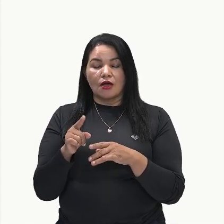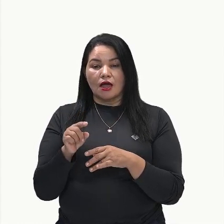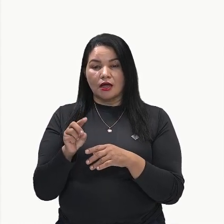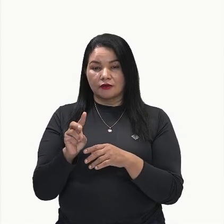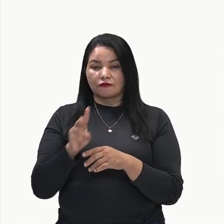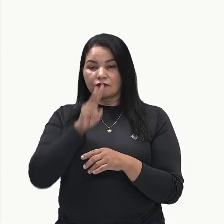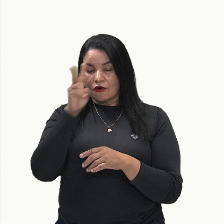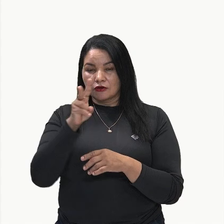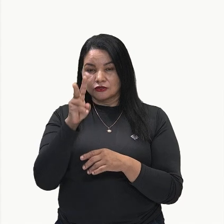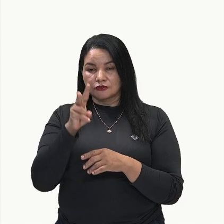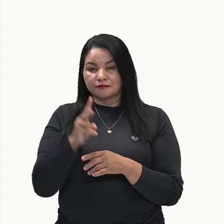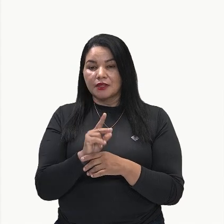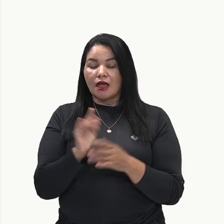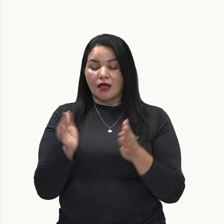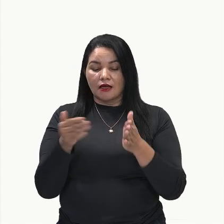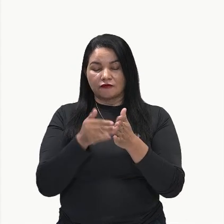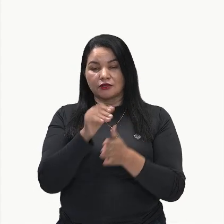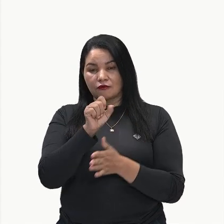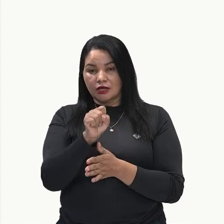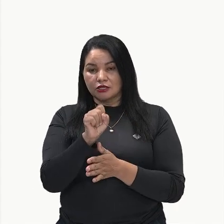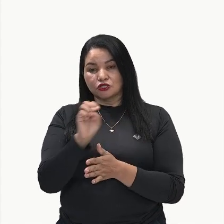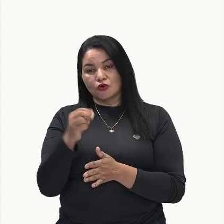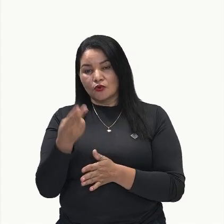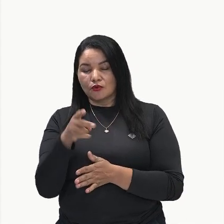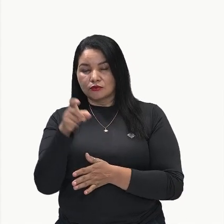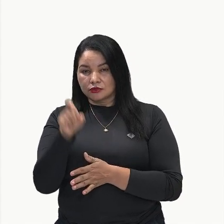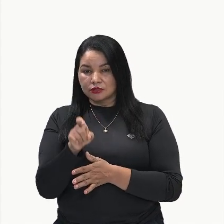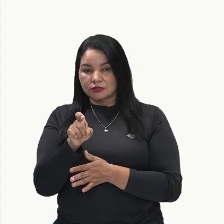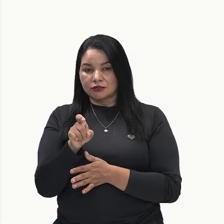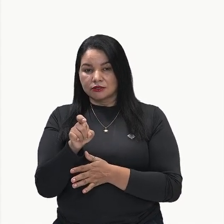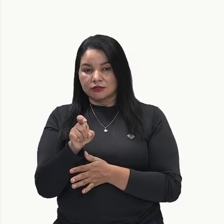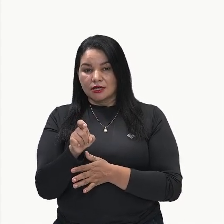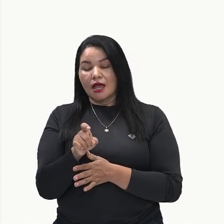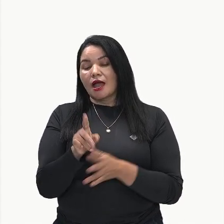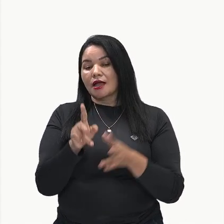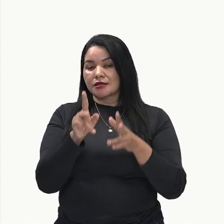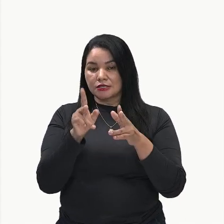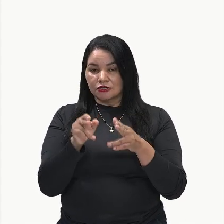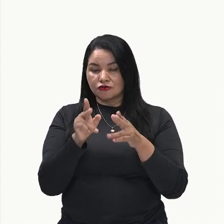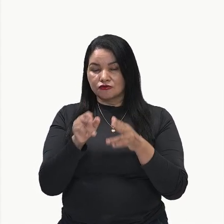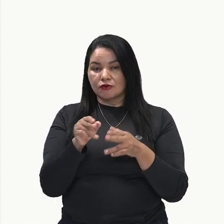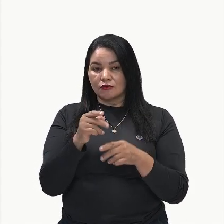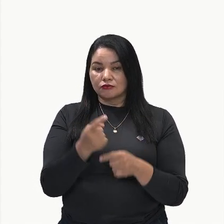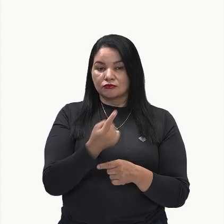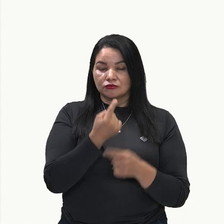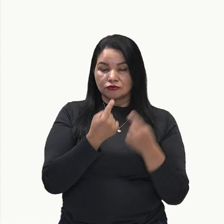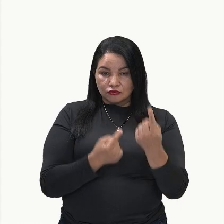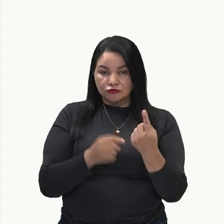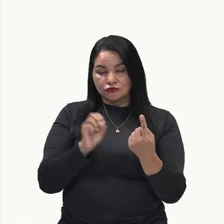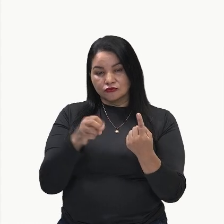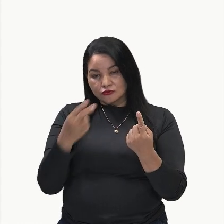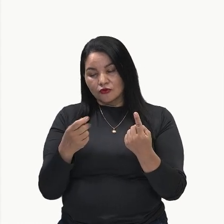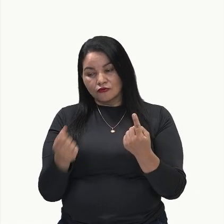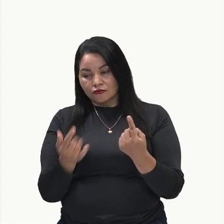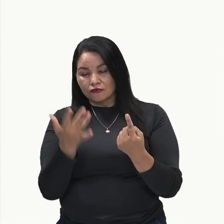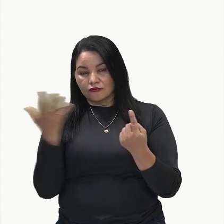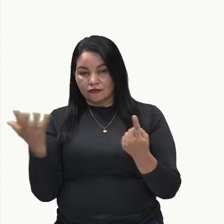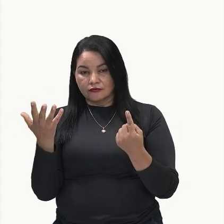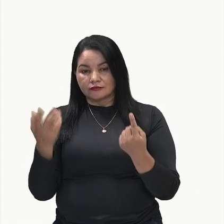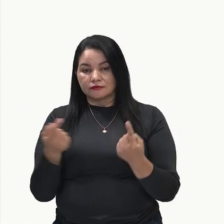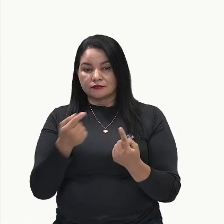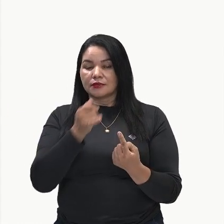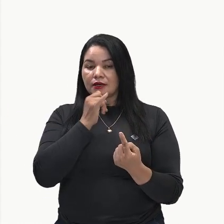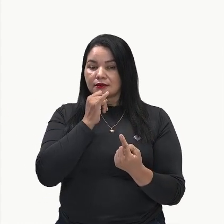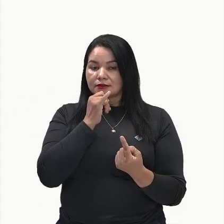S ou em X, se mantém igual em singular ou no plural. Por exemplo, a gente pode